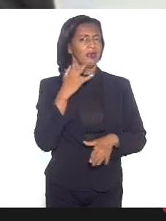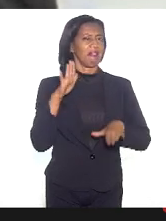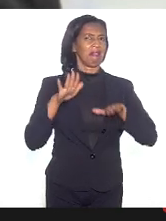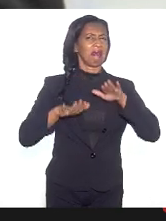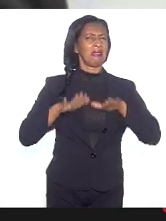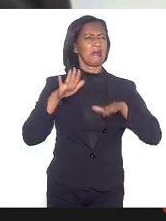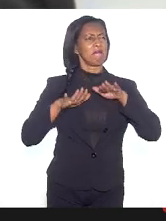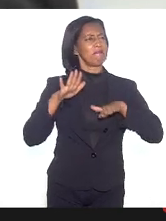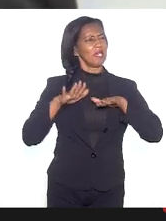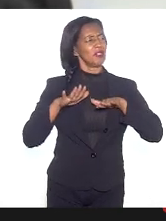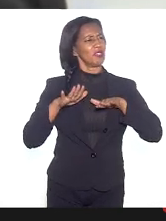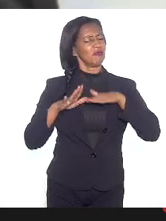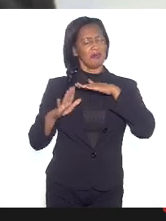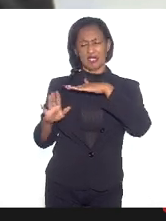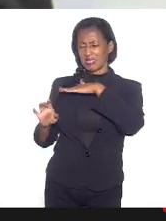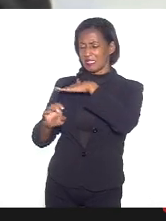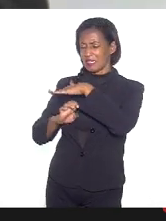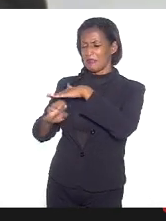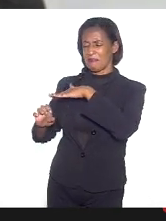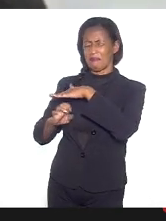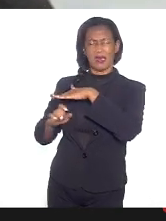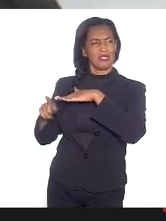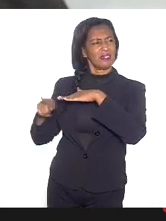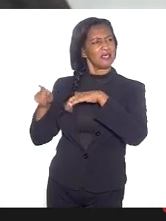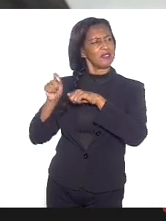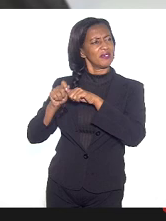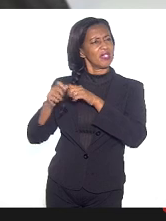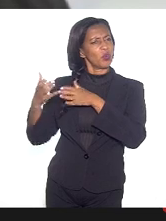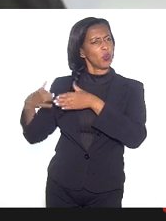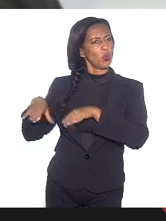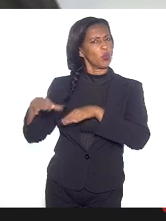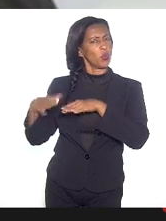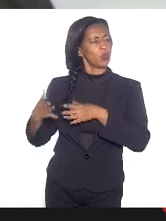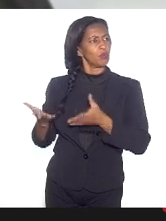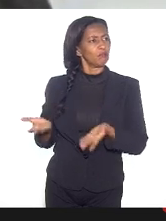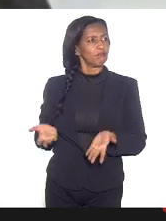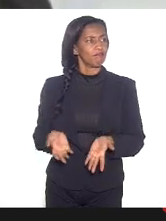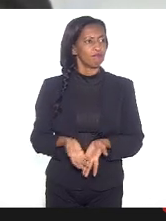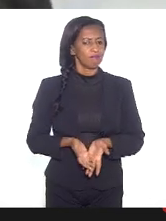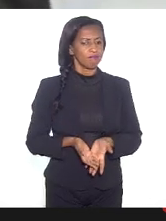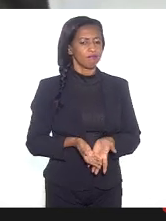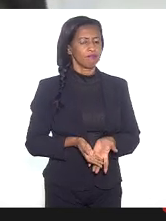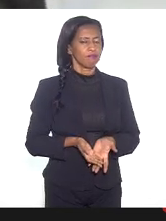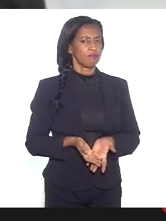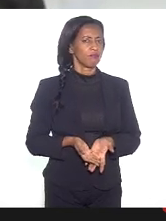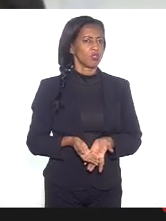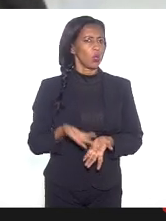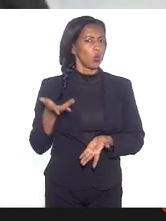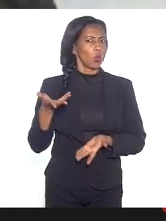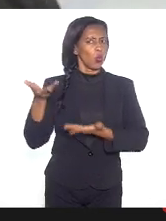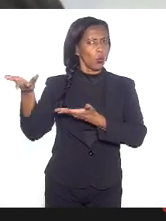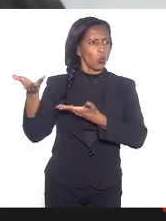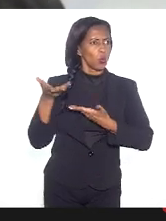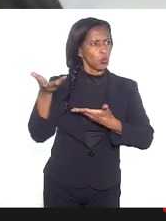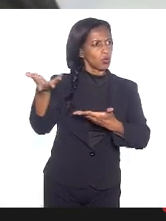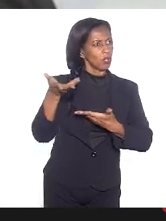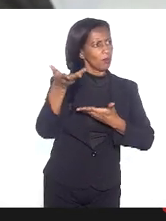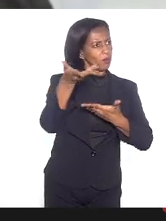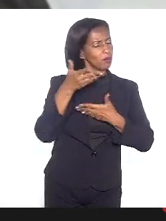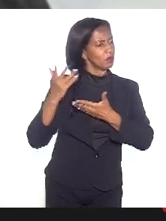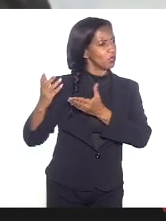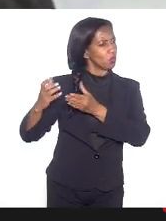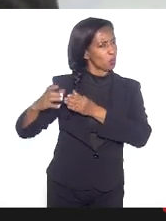das empresas que realizaram os concursos públicos. Para o chamamento desses